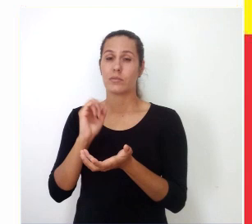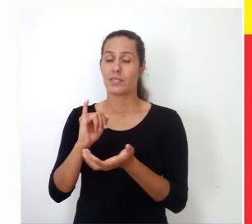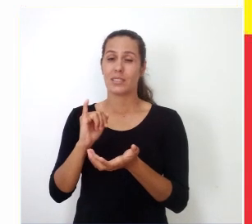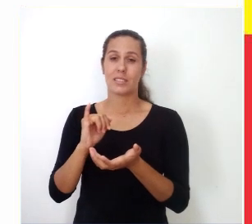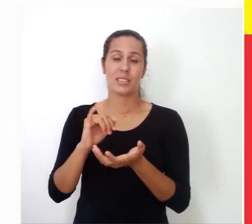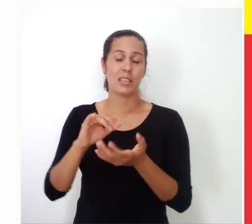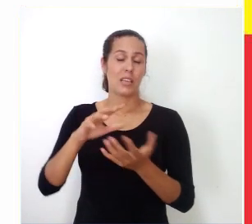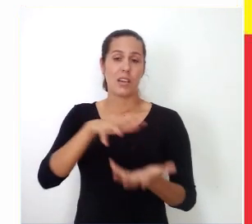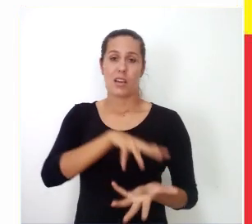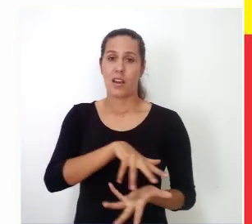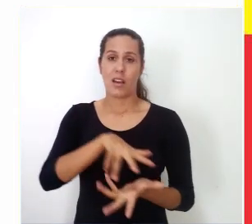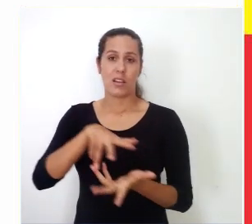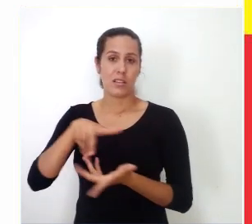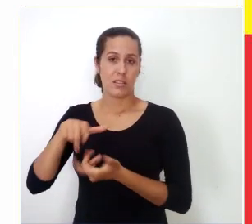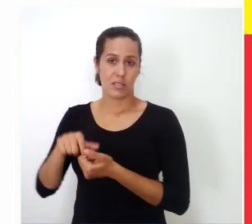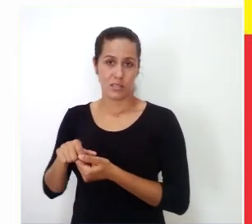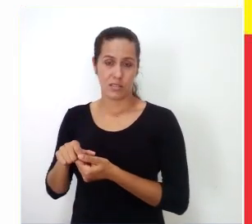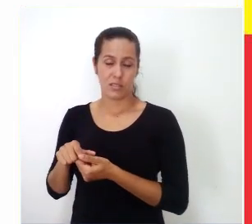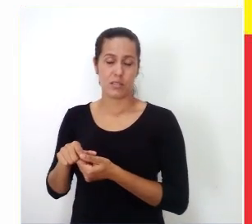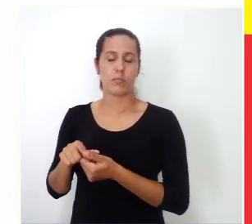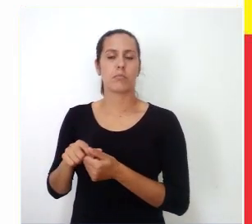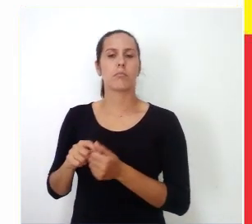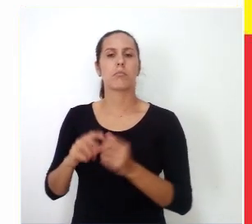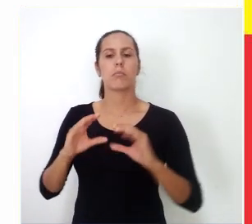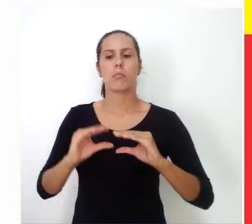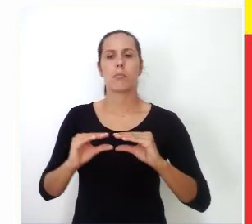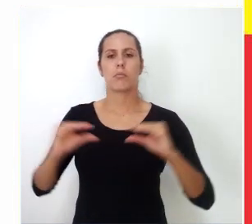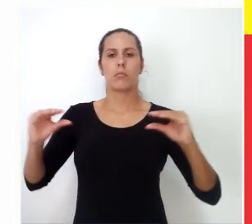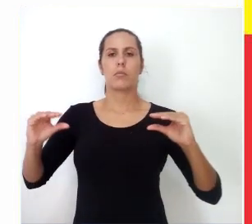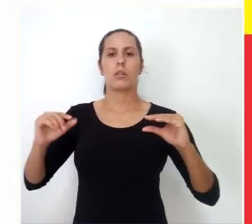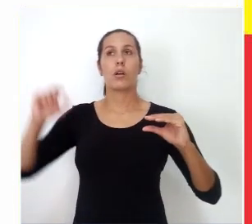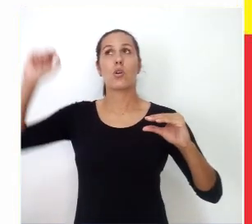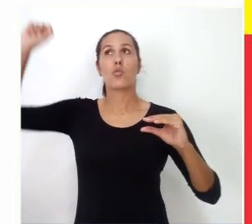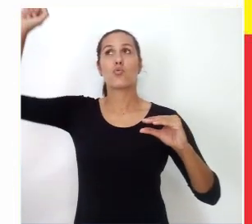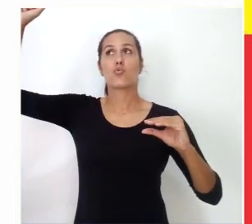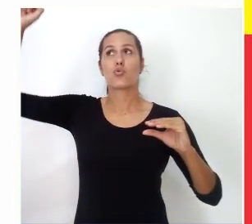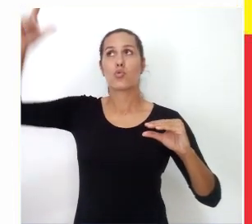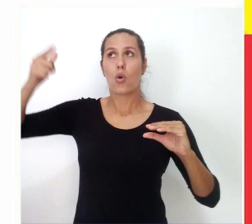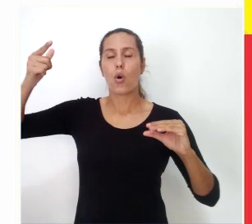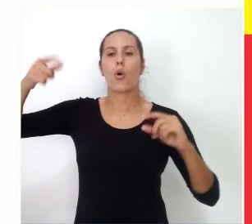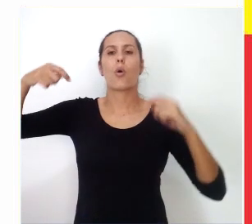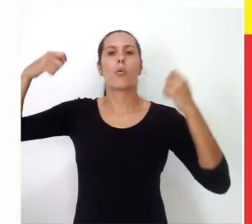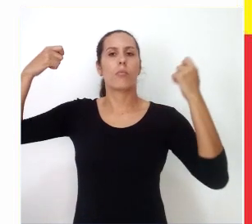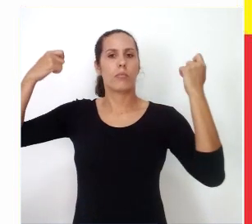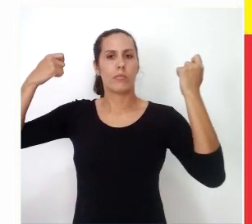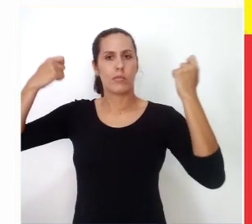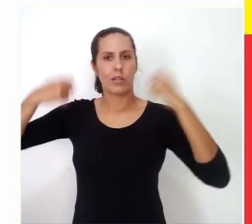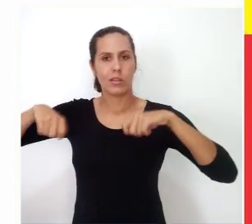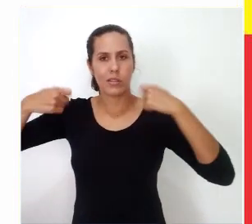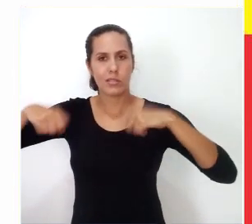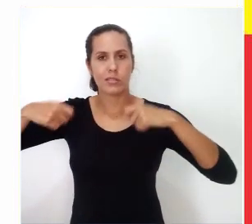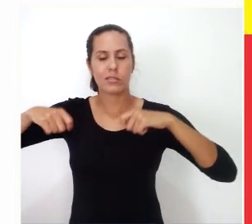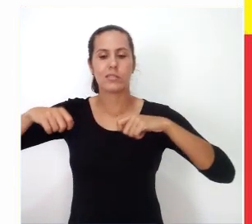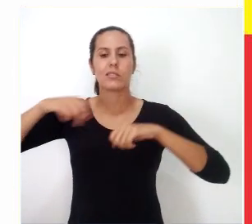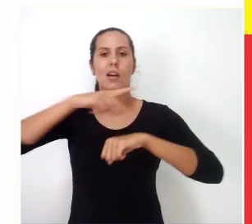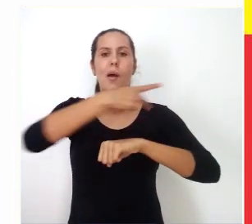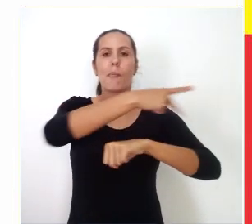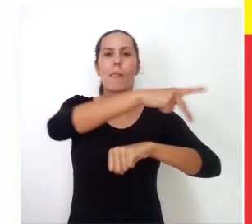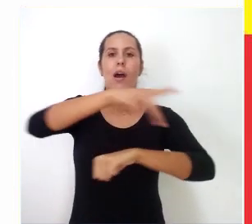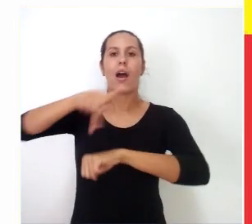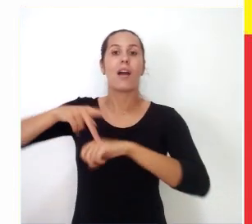a Terra fosse plana, o Sol deveria brilhar ao mesmo tempo para todos os